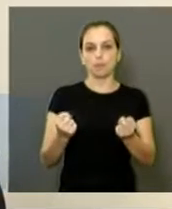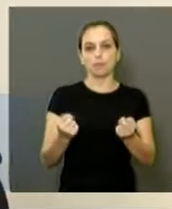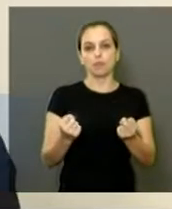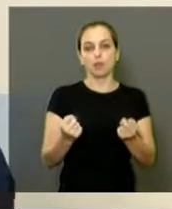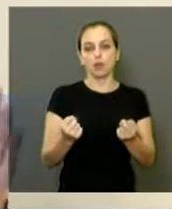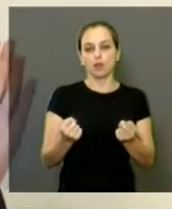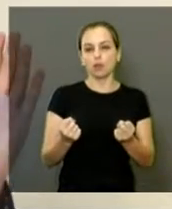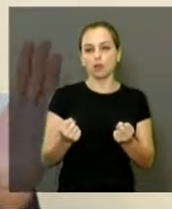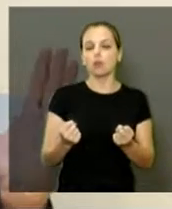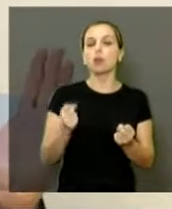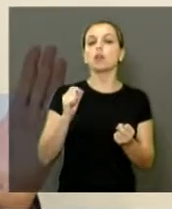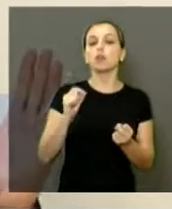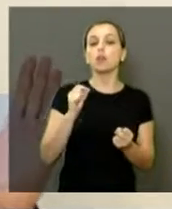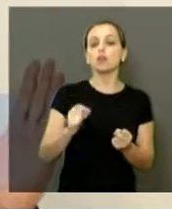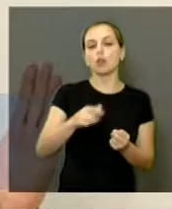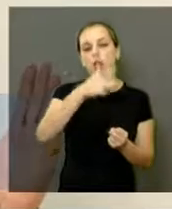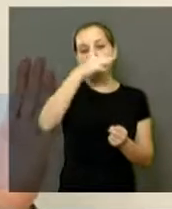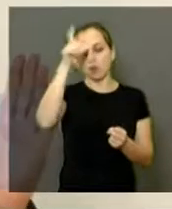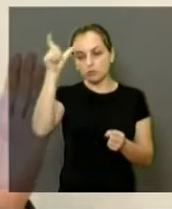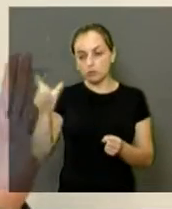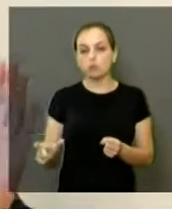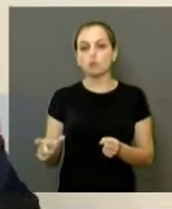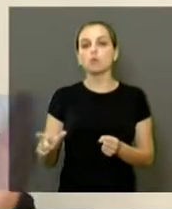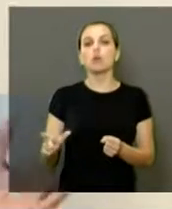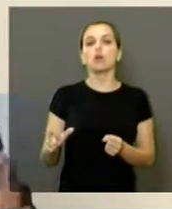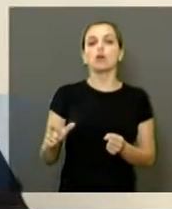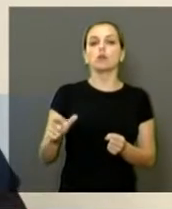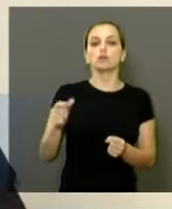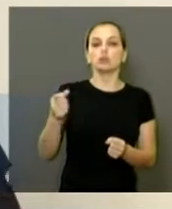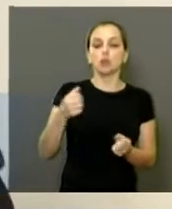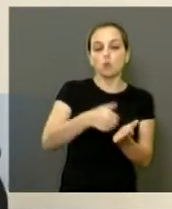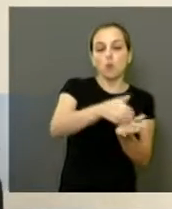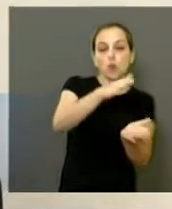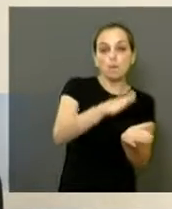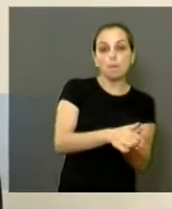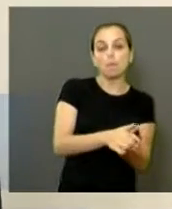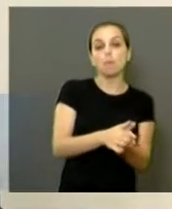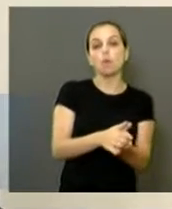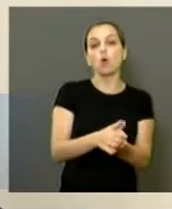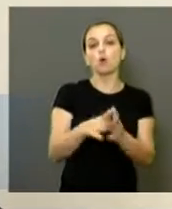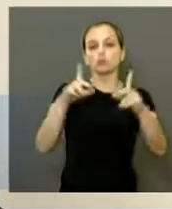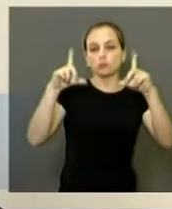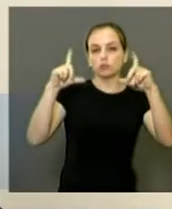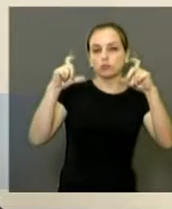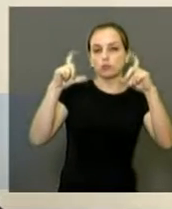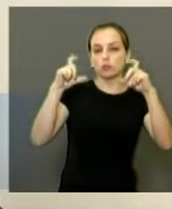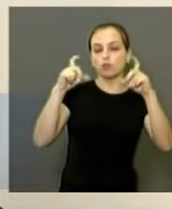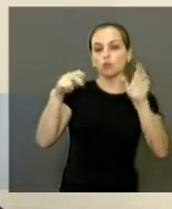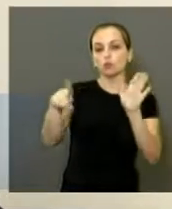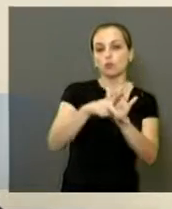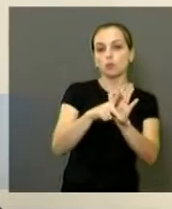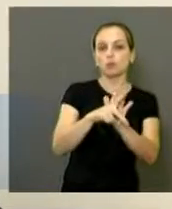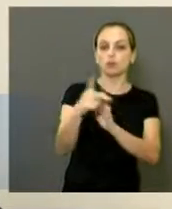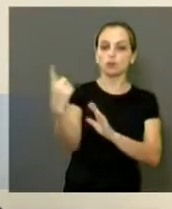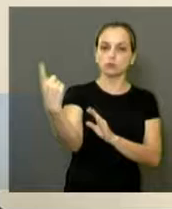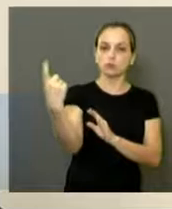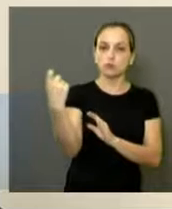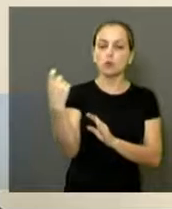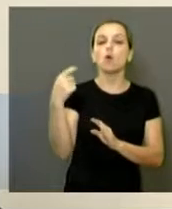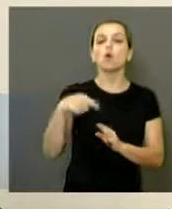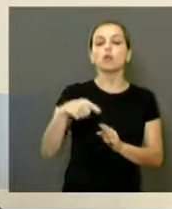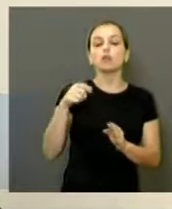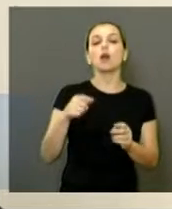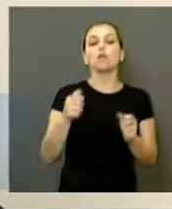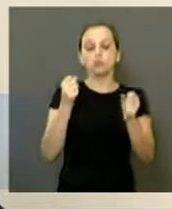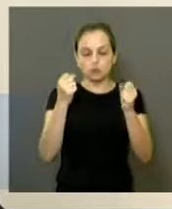vai estar o cara com o laptop montando tirando um self aí pra que a gente possa acreditar que realmente estava fazendo a autuação